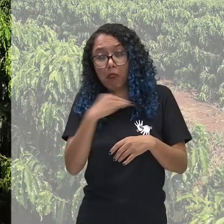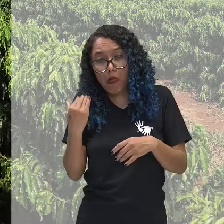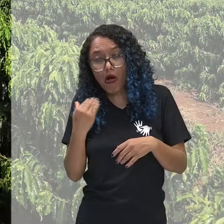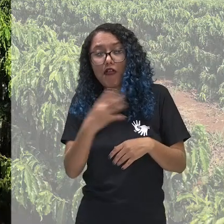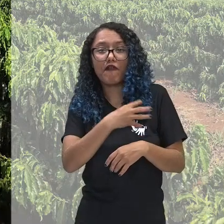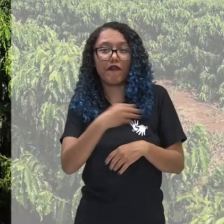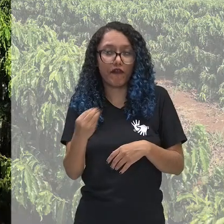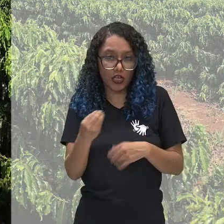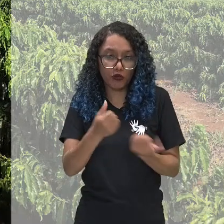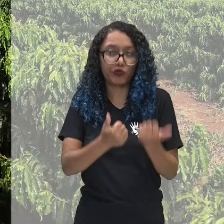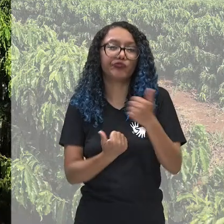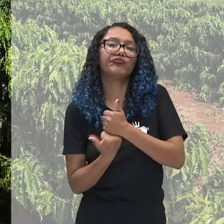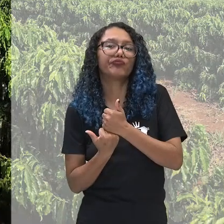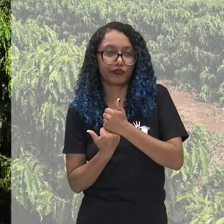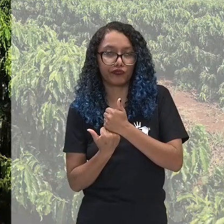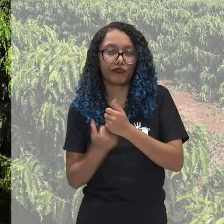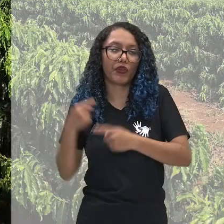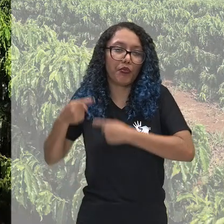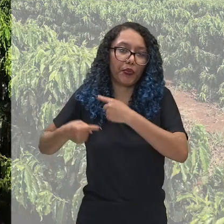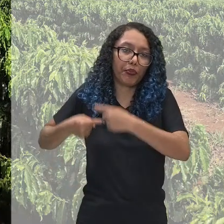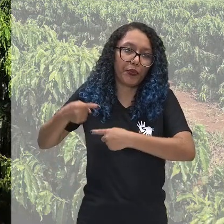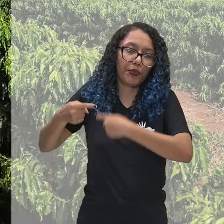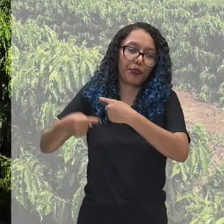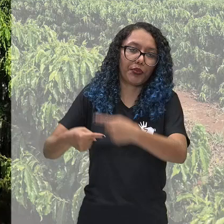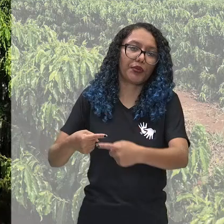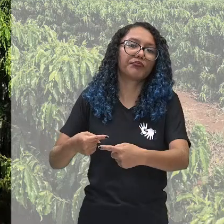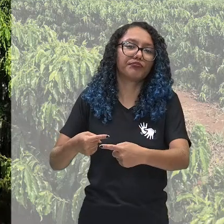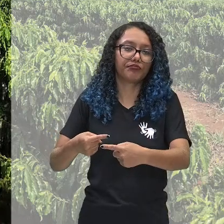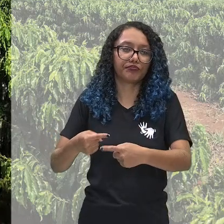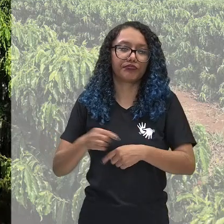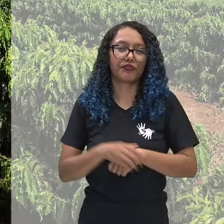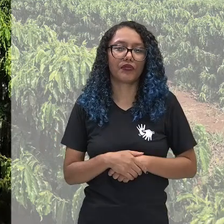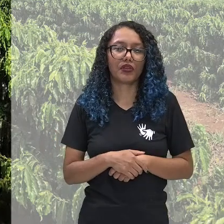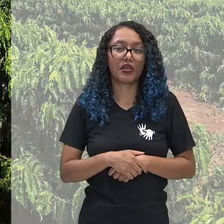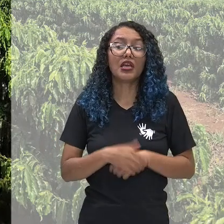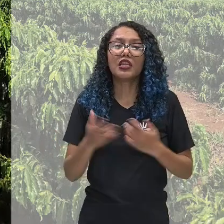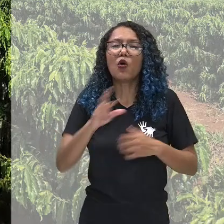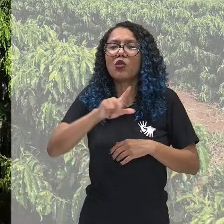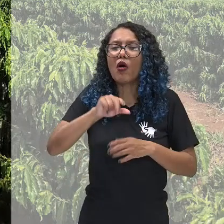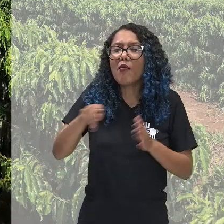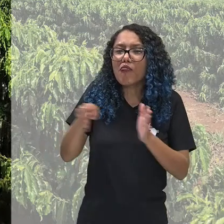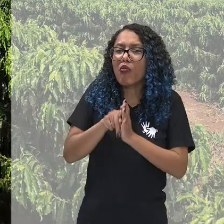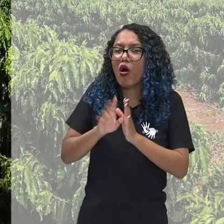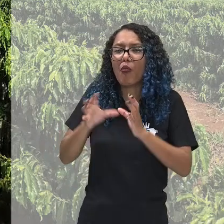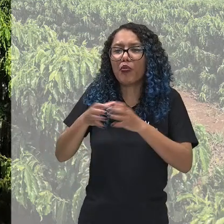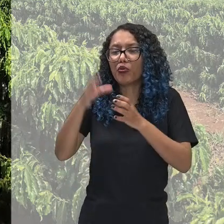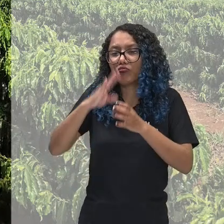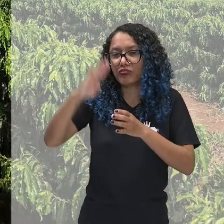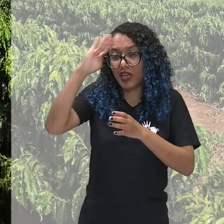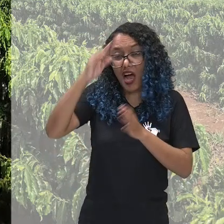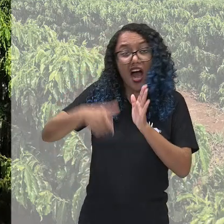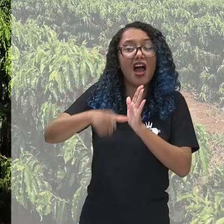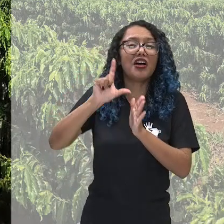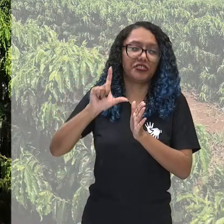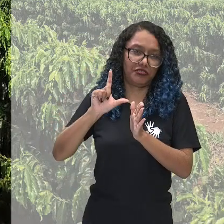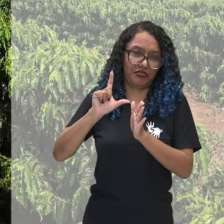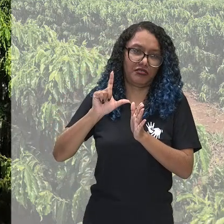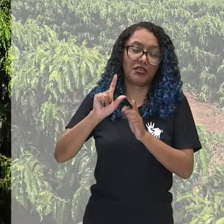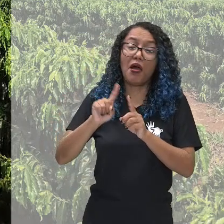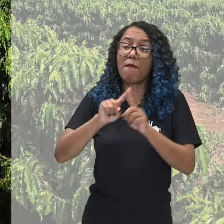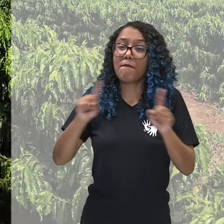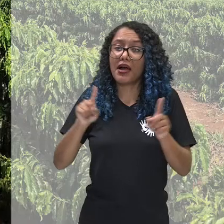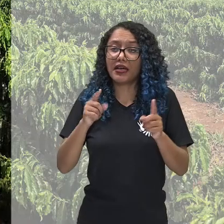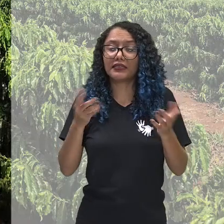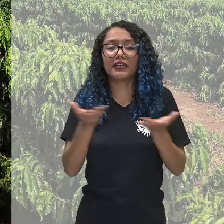coronel fazendeiro, ele passa a ser, então, um título ao invés de uma patente militar como era outrora, tá, gente? A gente vai ver que,